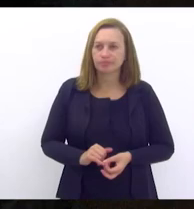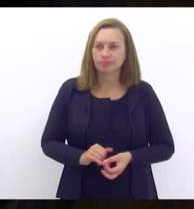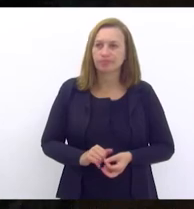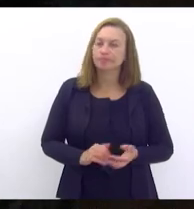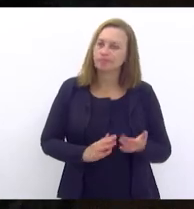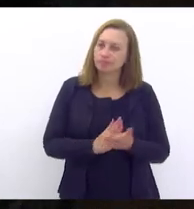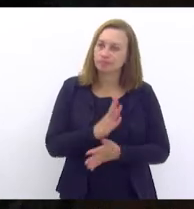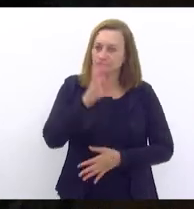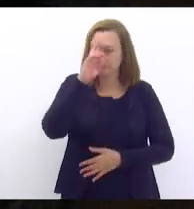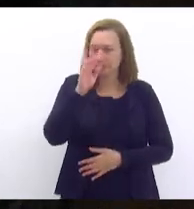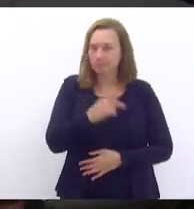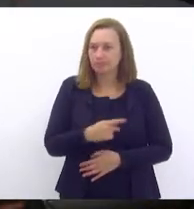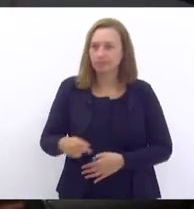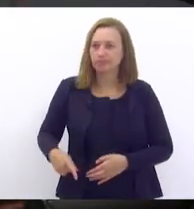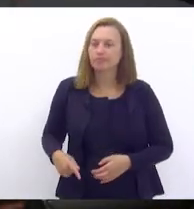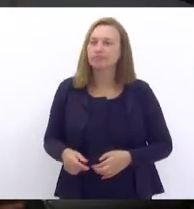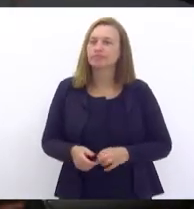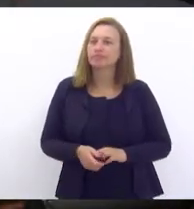Favorável, presidente.